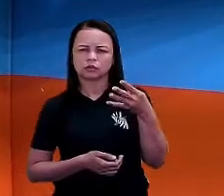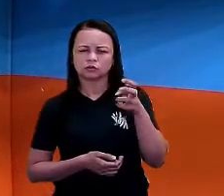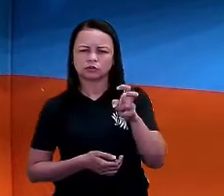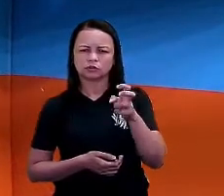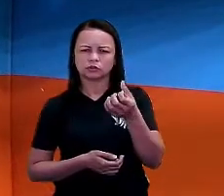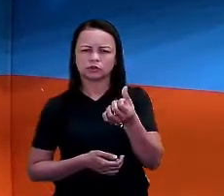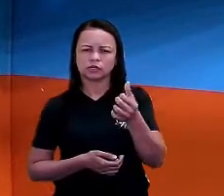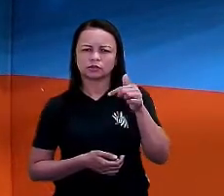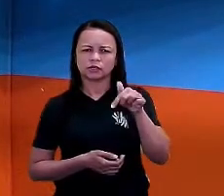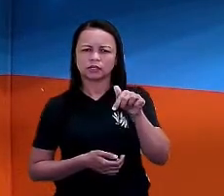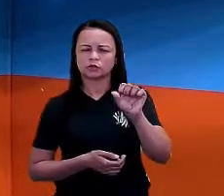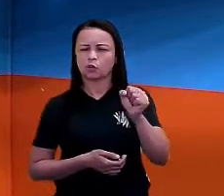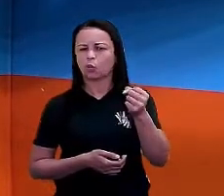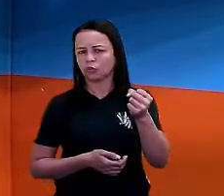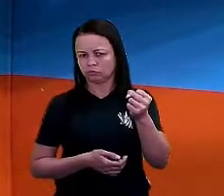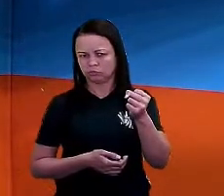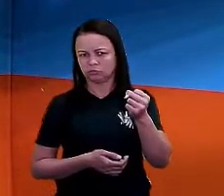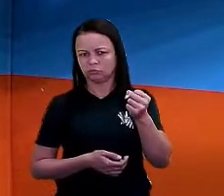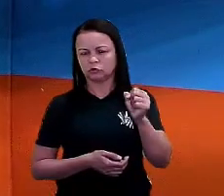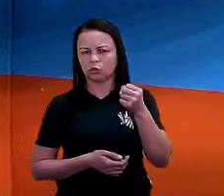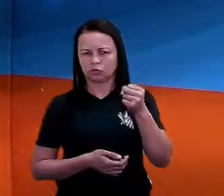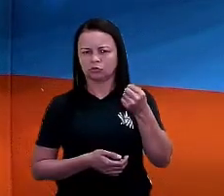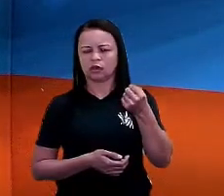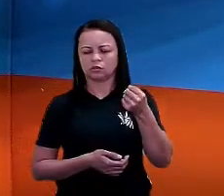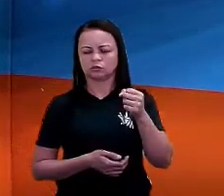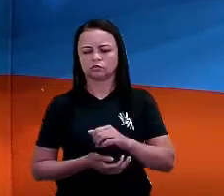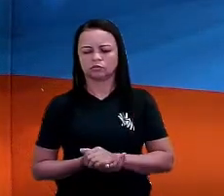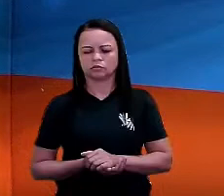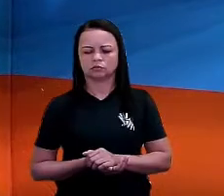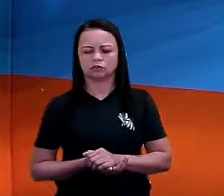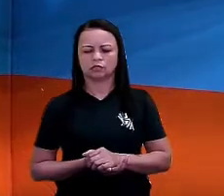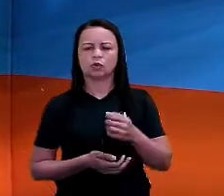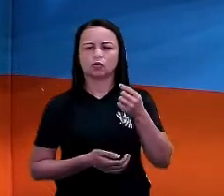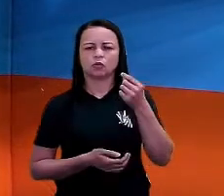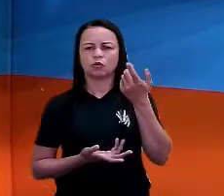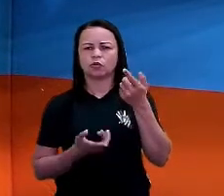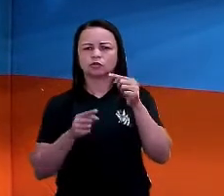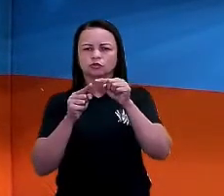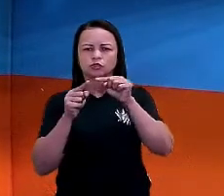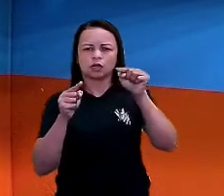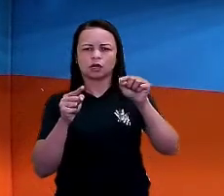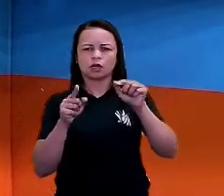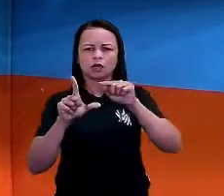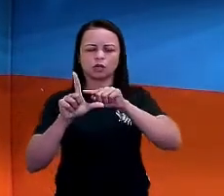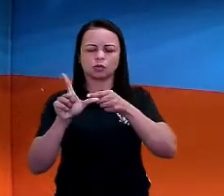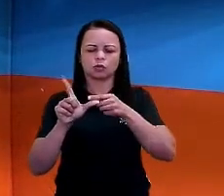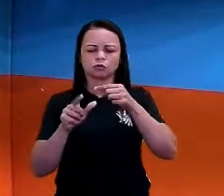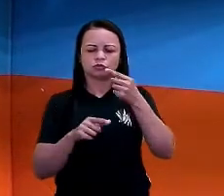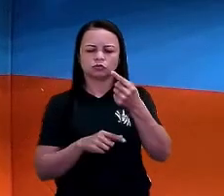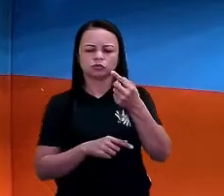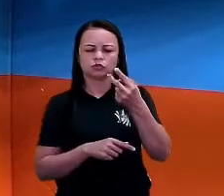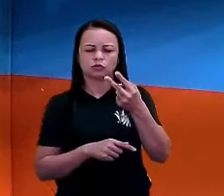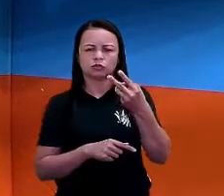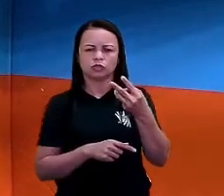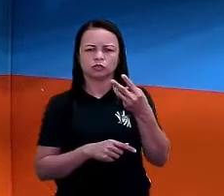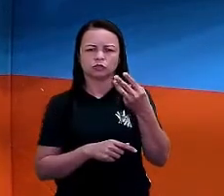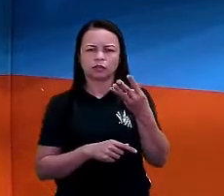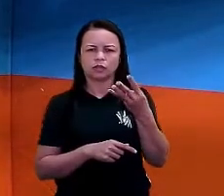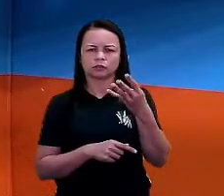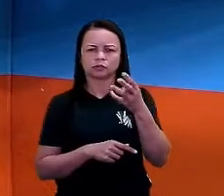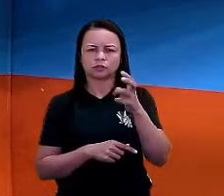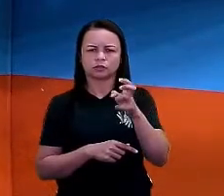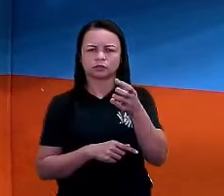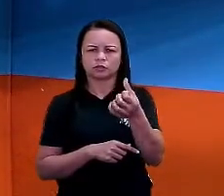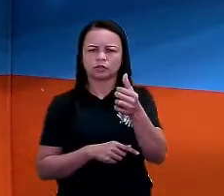6, 7, 8 lados, não tem? Vamos ver quantos ângulos tem? 1, 2, 3, 4, 5, 6, 7,